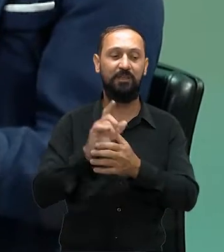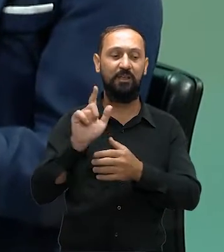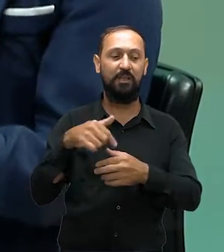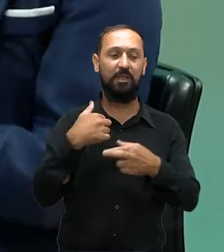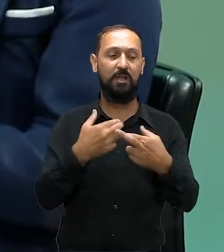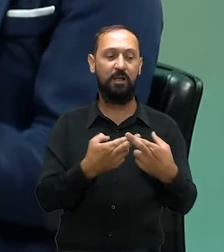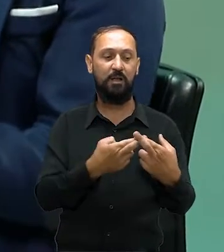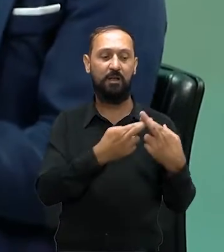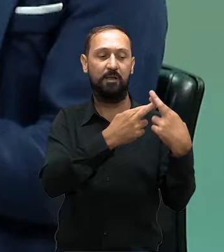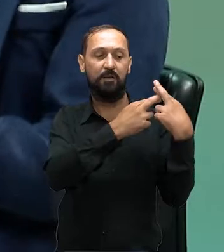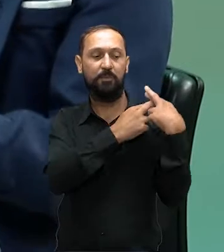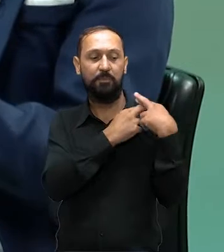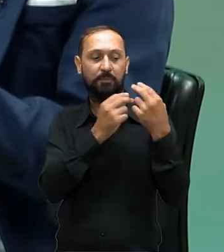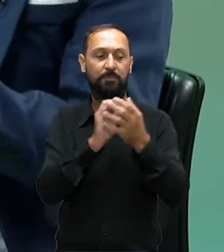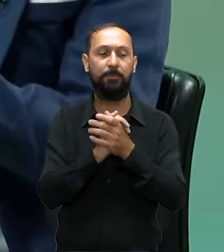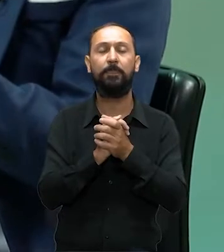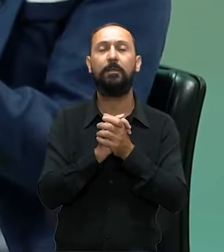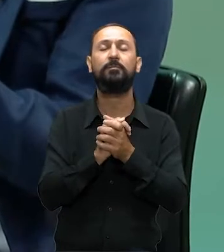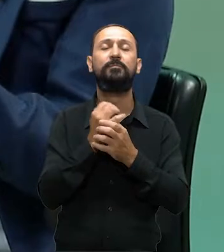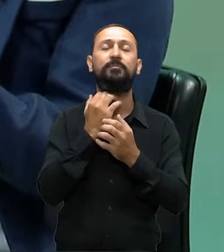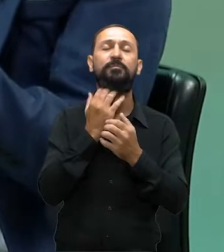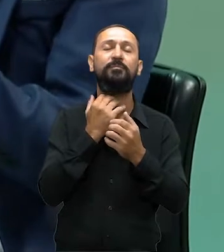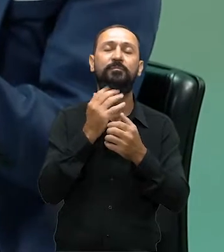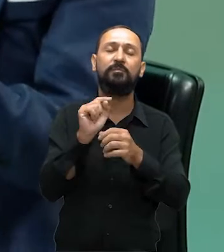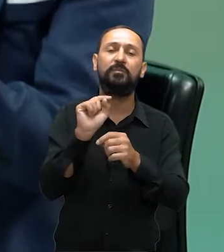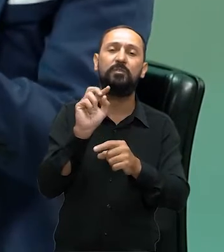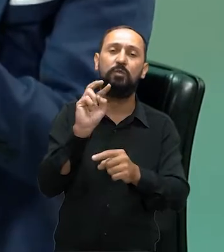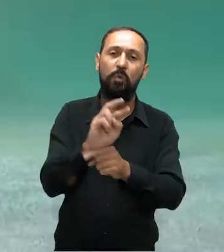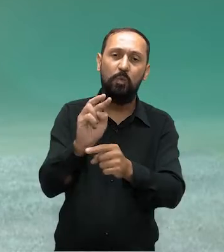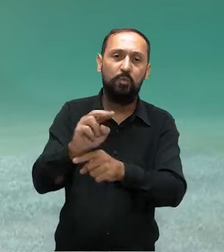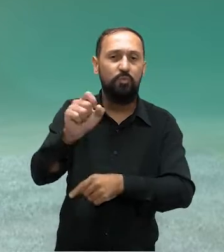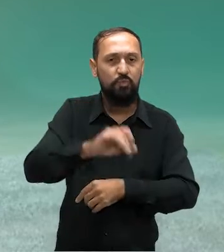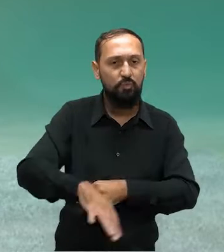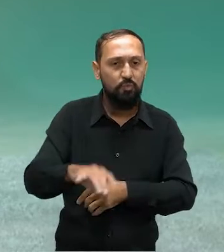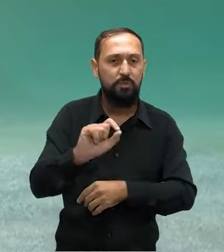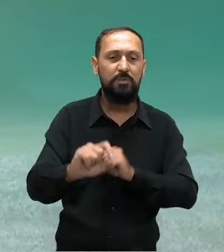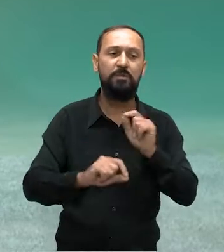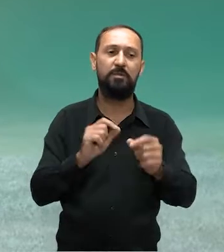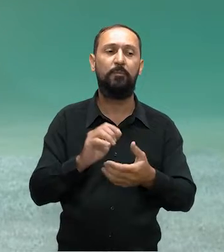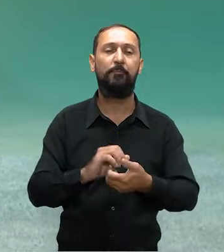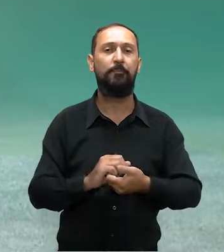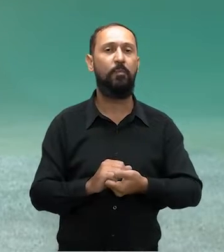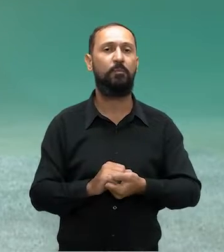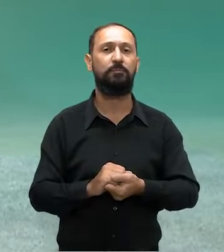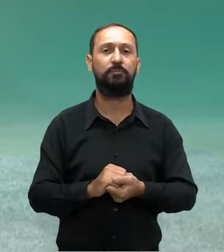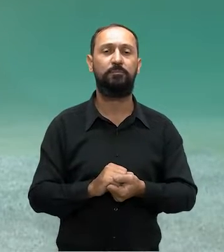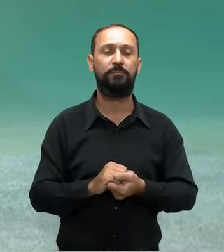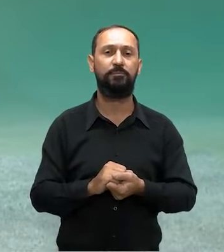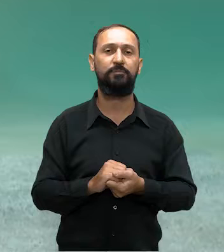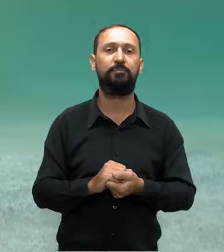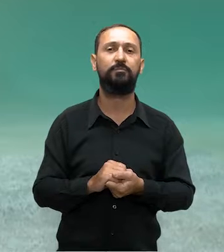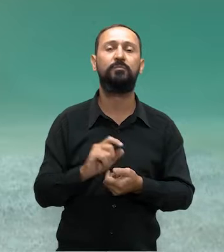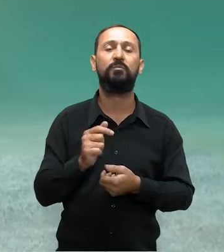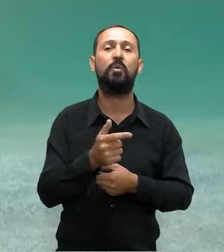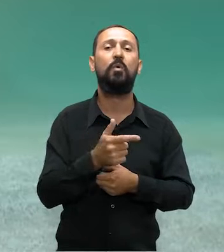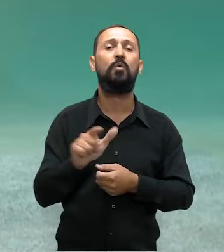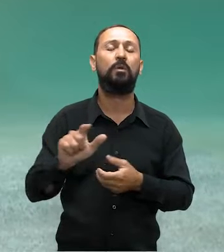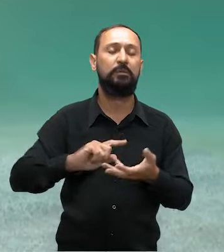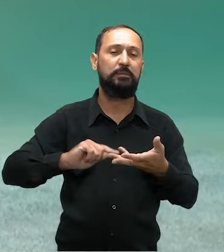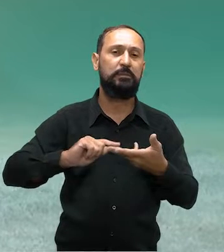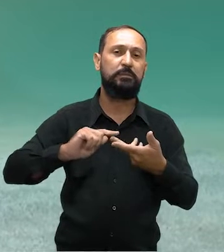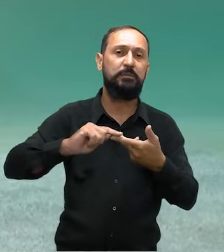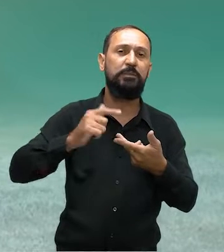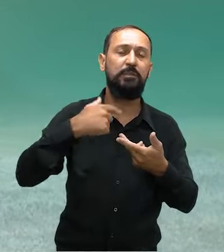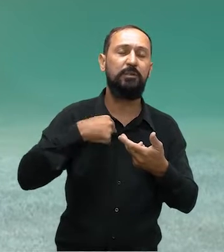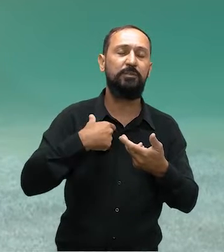O princípio da responsabilidade, a missão dos controles sociais, tem que existir os controles sociais e